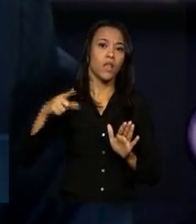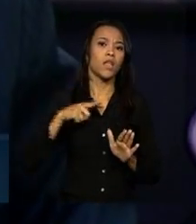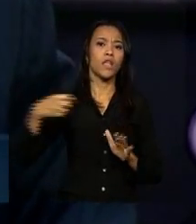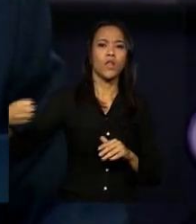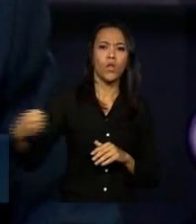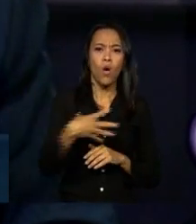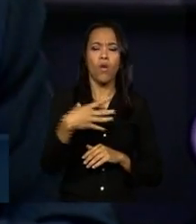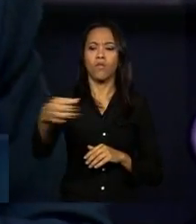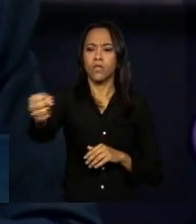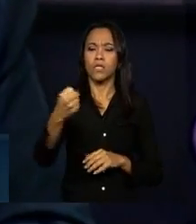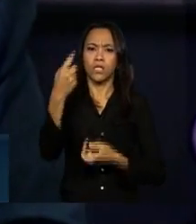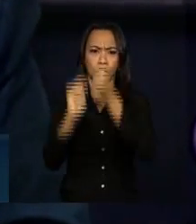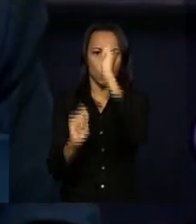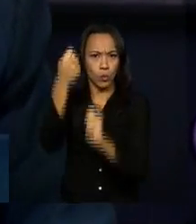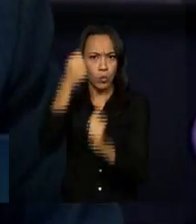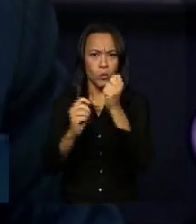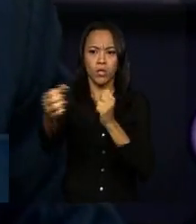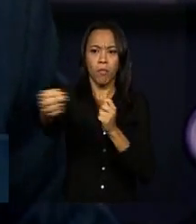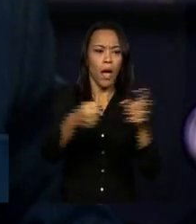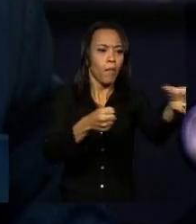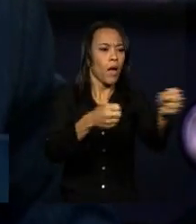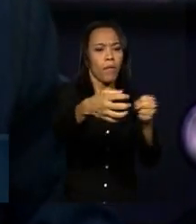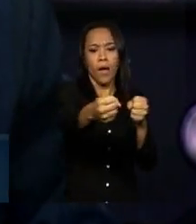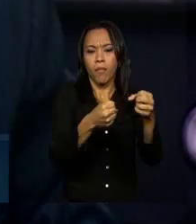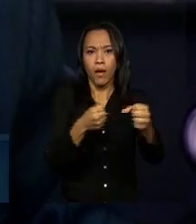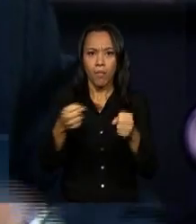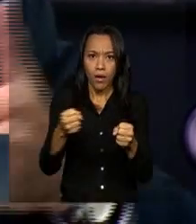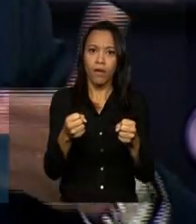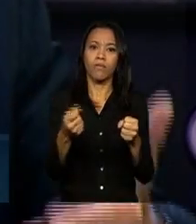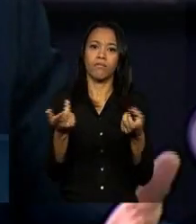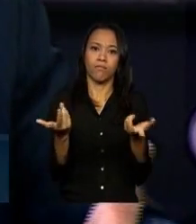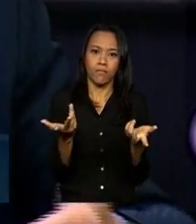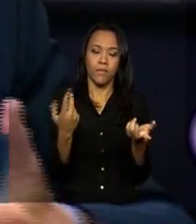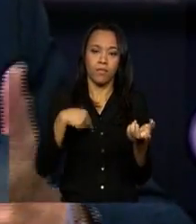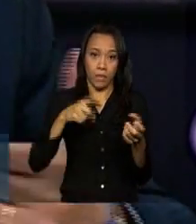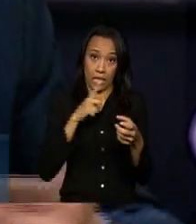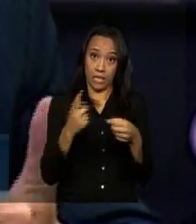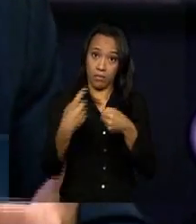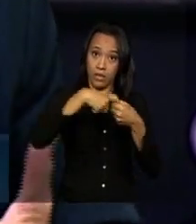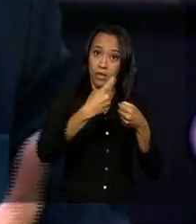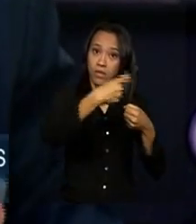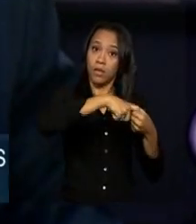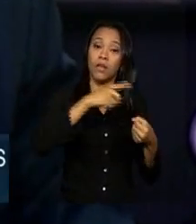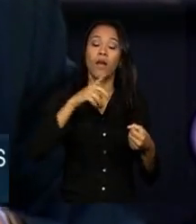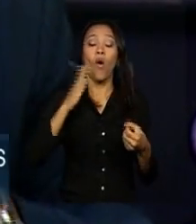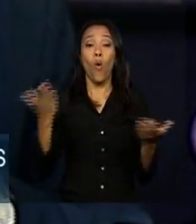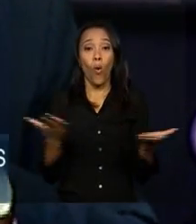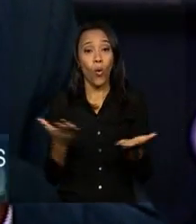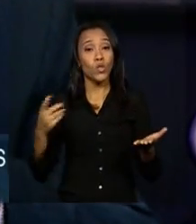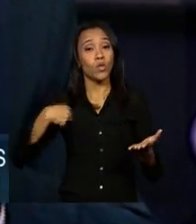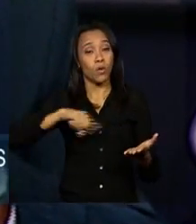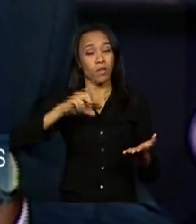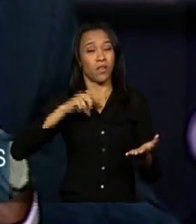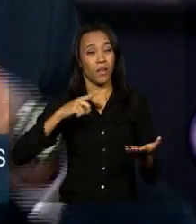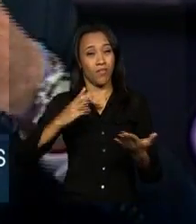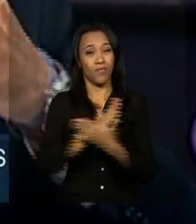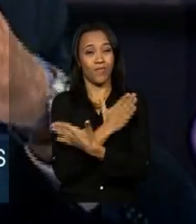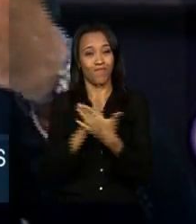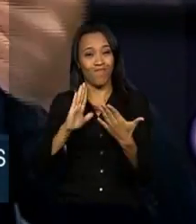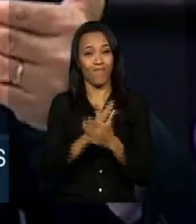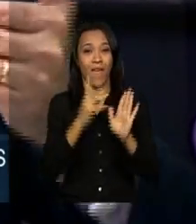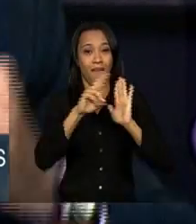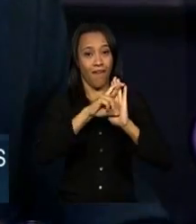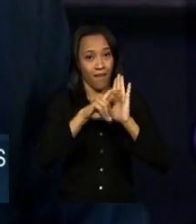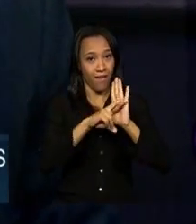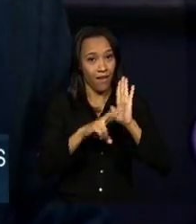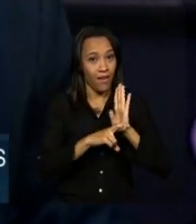setores novas formas de atuação hoje nós temos ainda algumas restrições para atuar